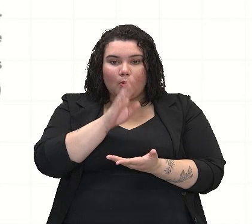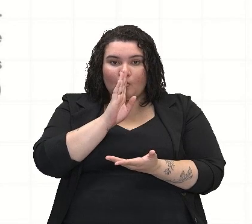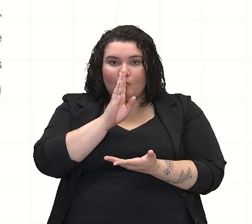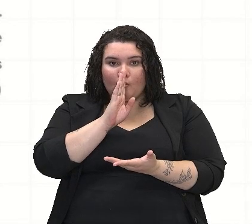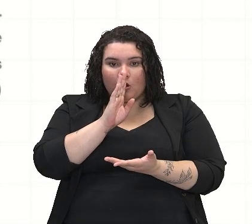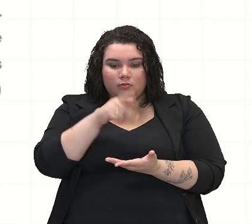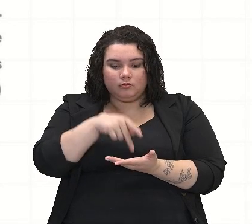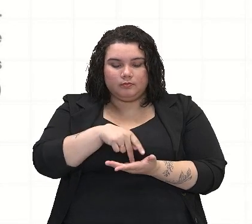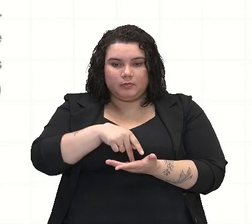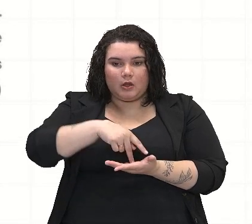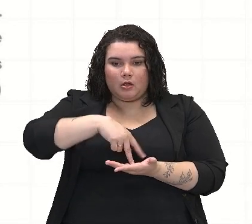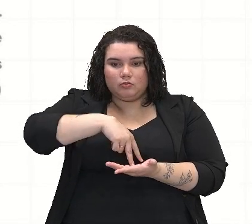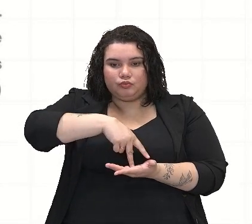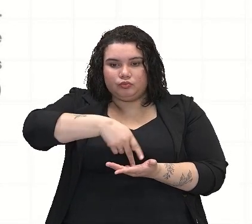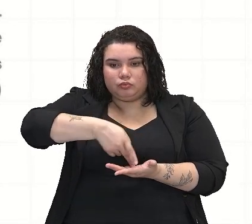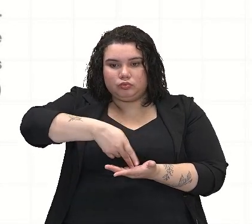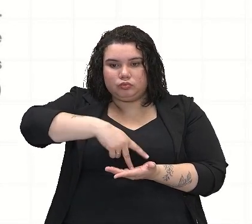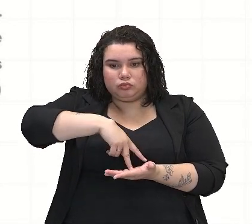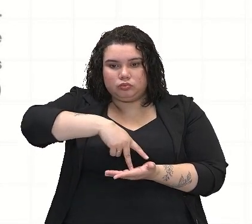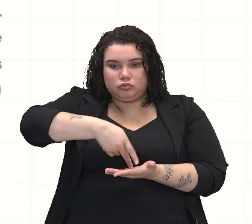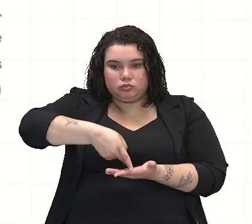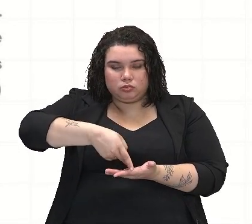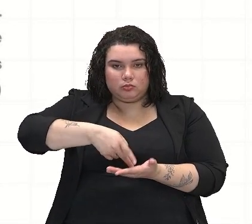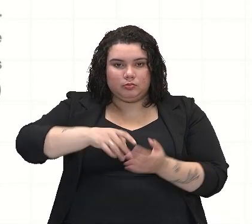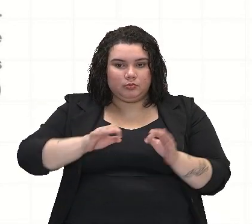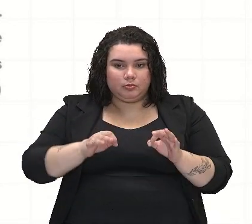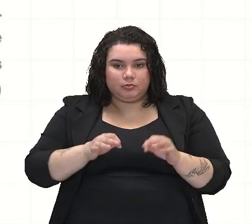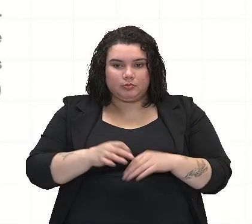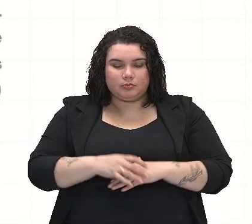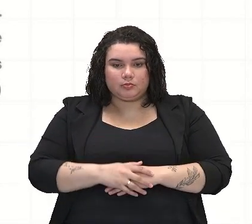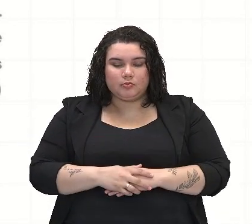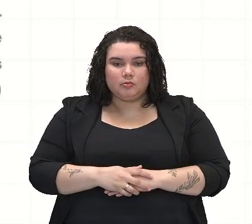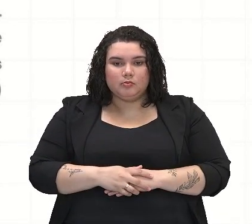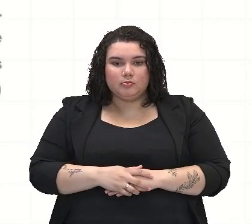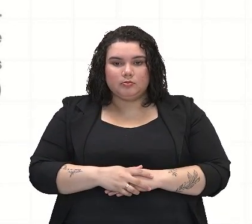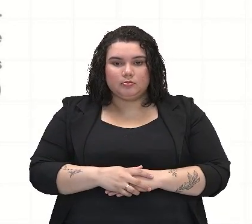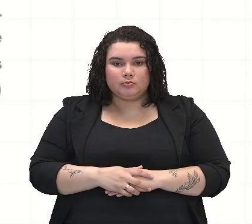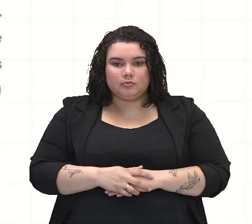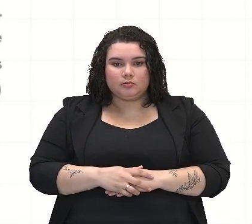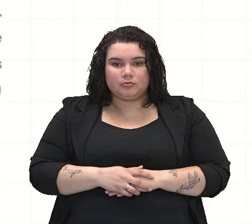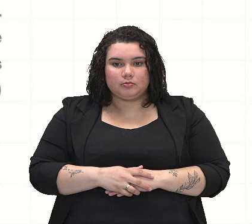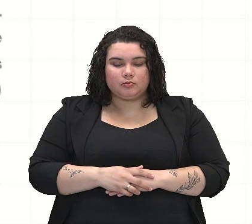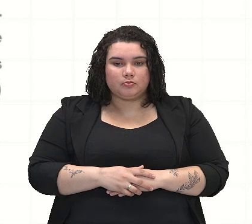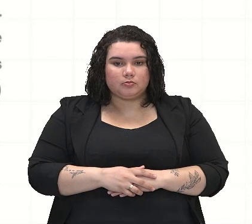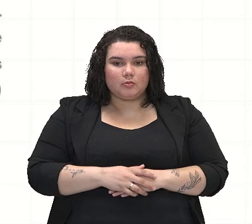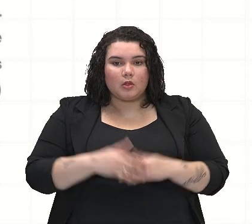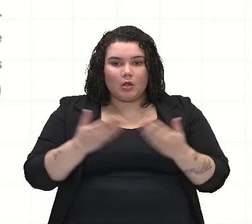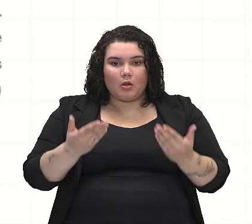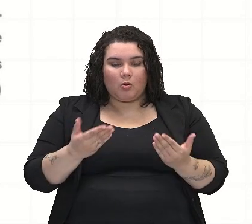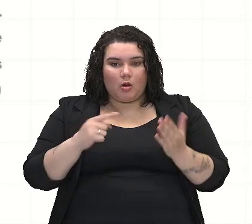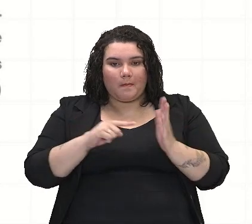Na extremidade. Então, o que aconteceu? Aqui a ponta seca do nosso compasso,